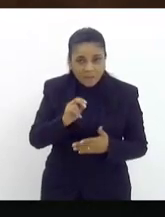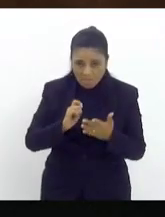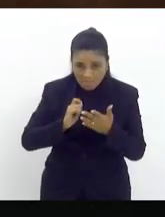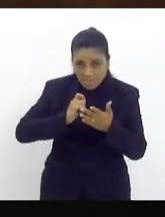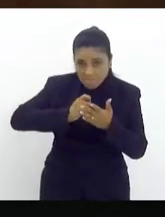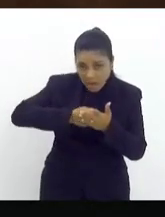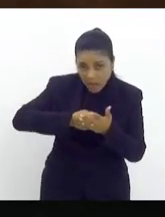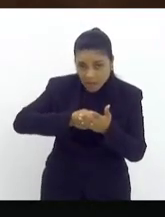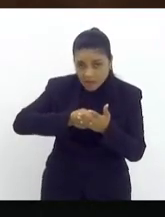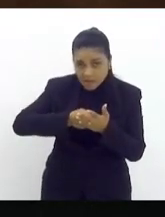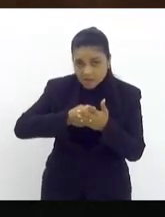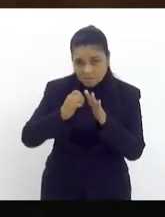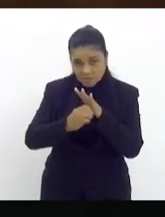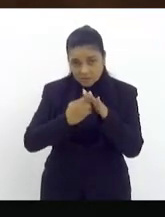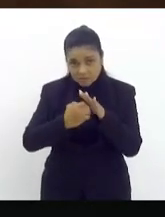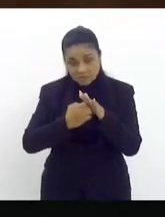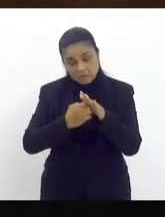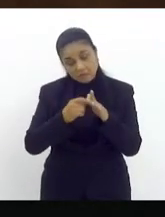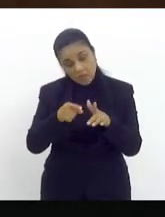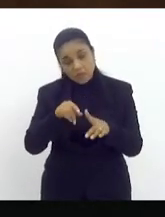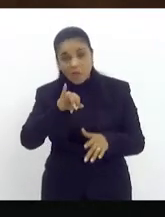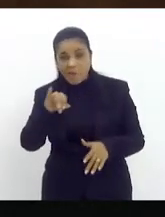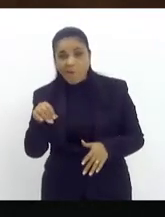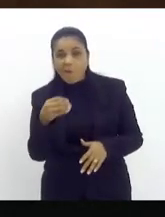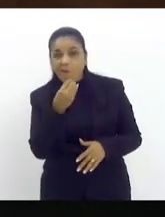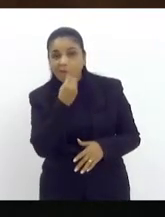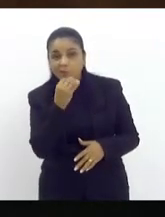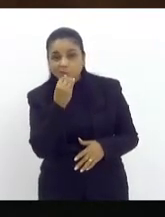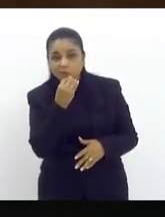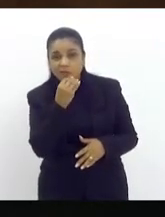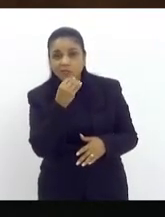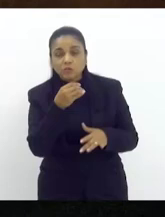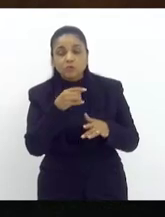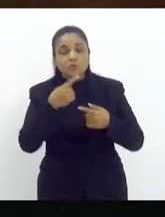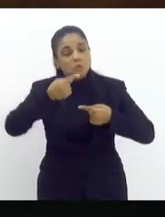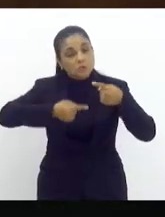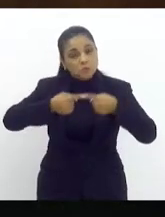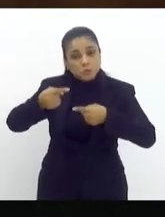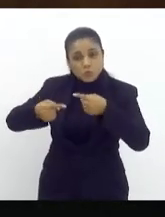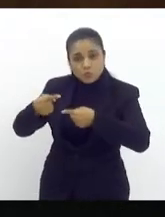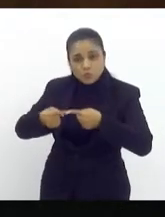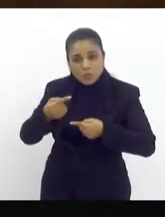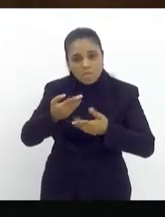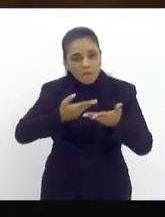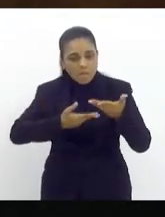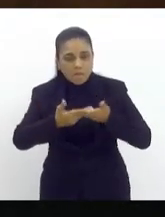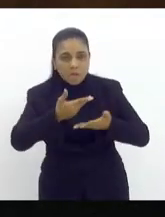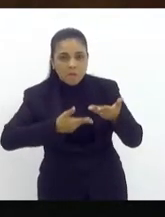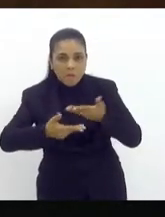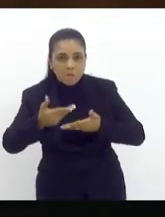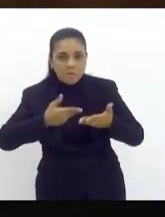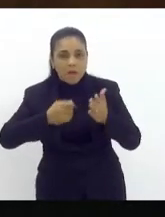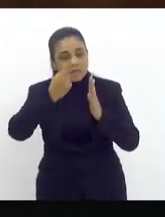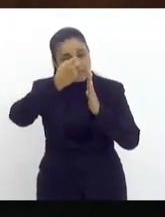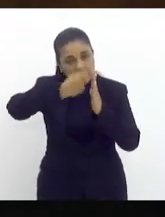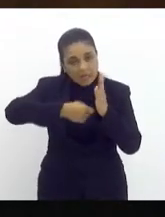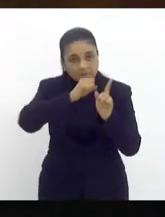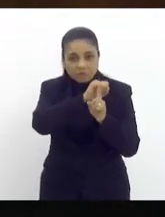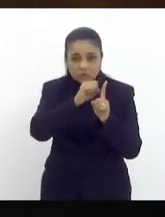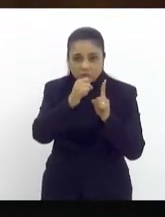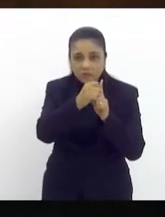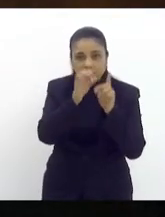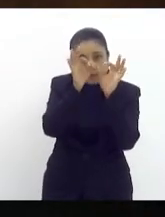a concessão. Então a gente tem que dar oportunidade de uma mesa de negociação ser formada para que a tarifa social dê certo, não